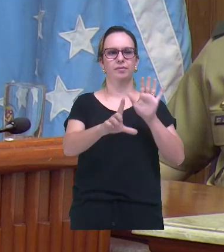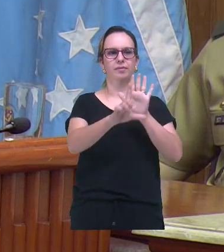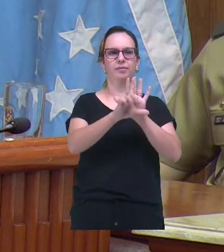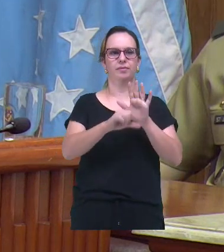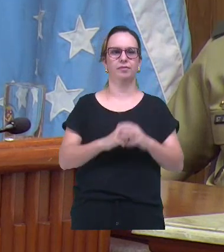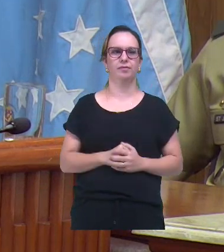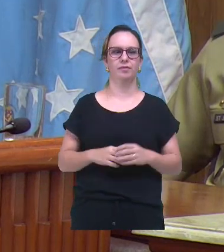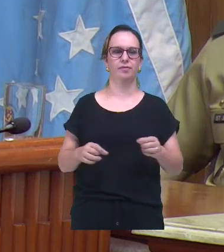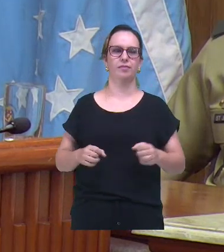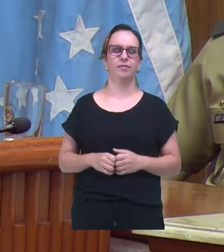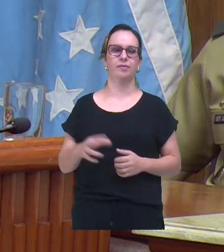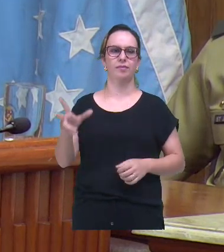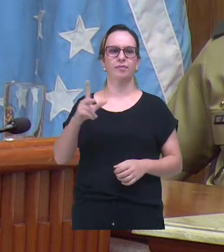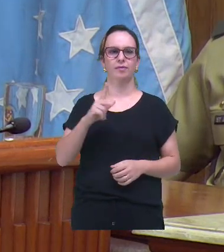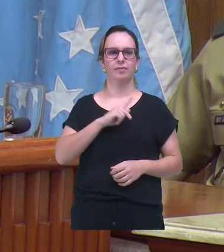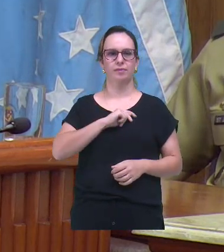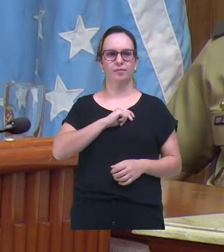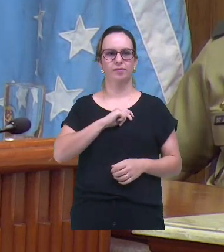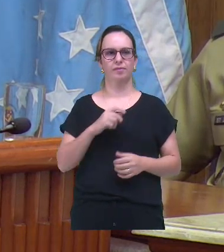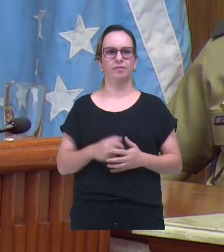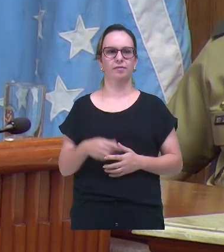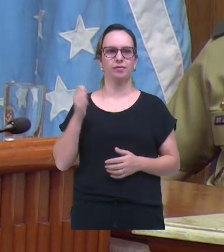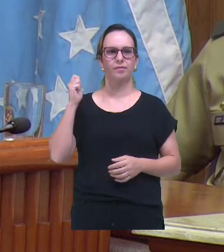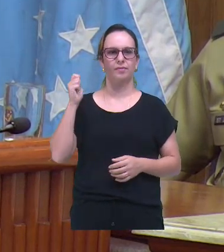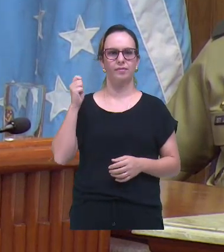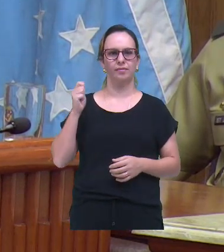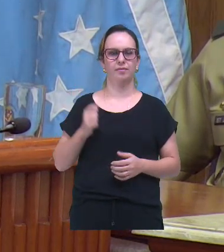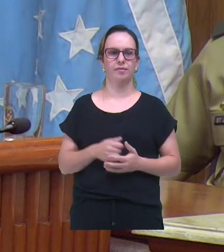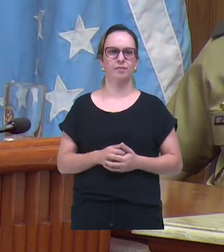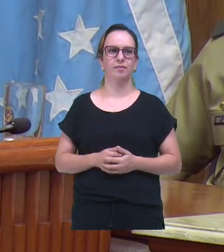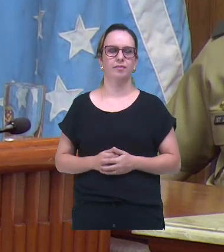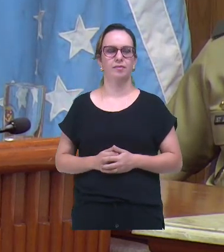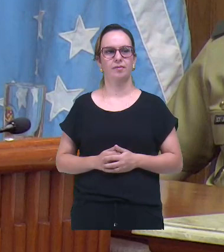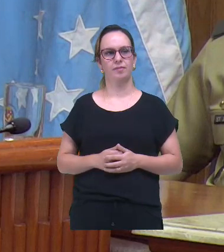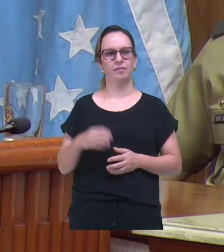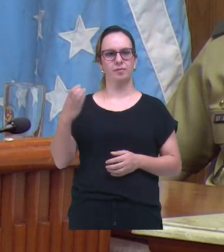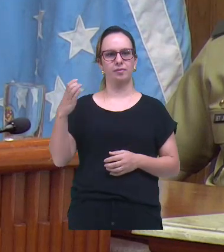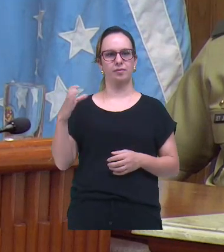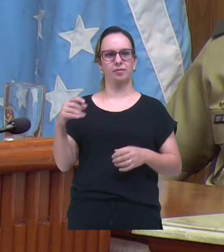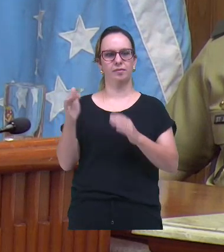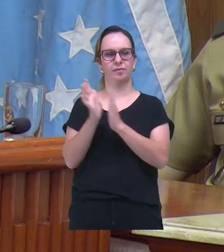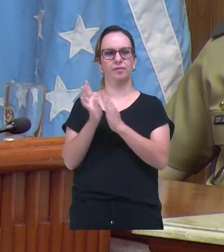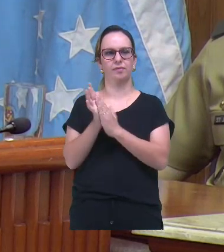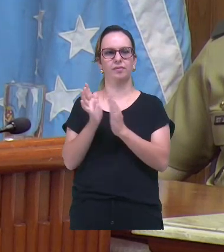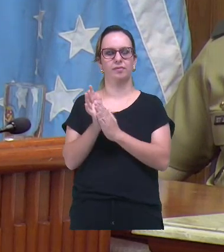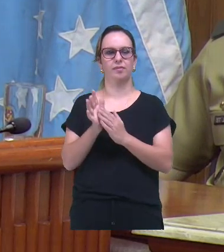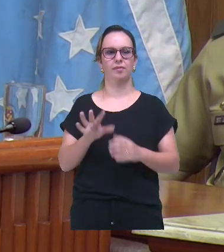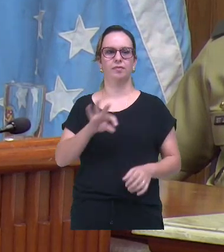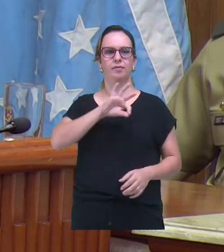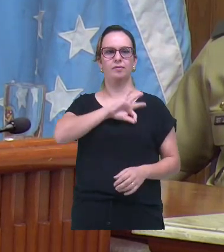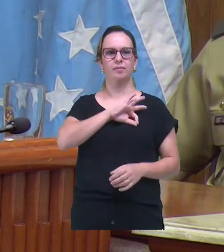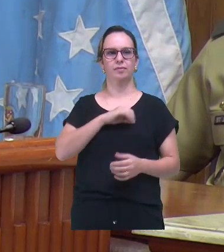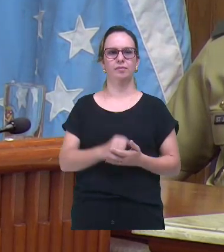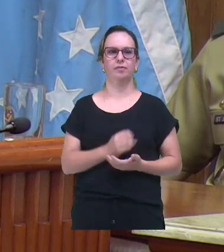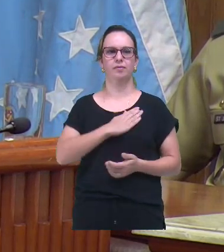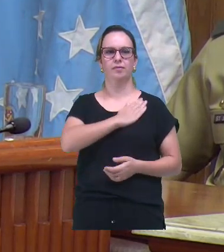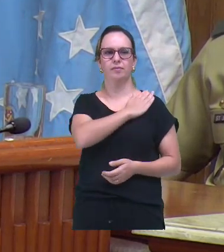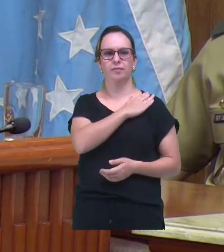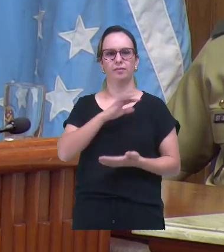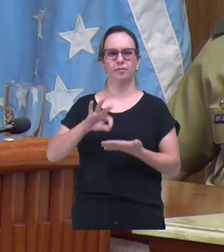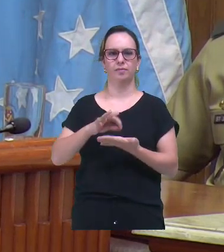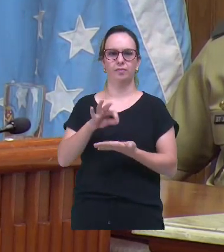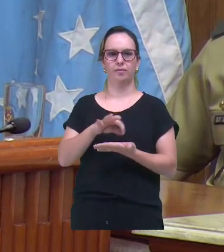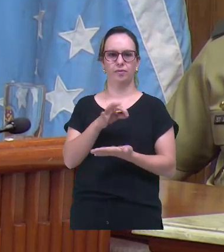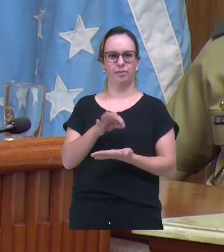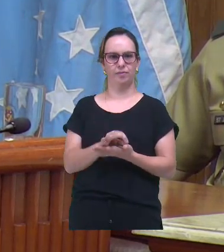do Mérito Assisense com o objetivo de galardoar policiais militares e civis, autoridades,